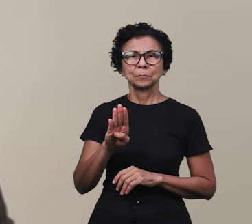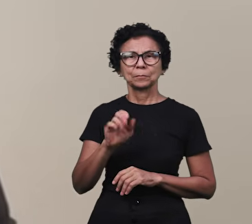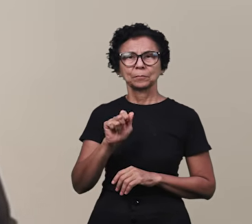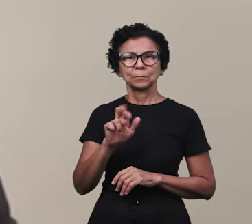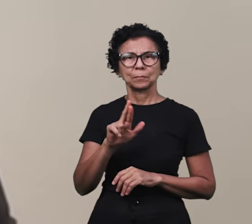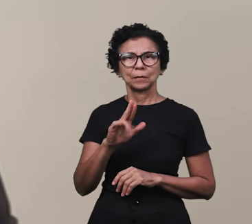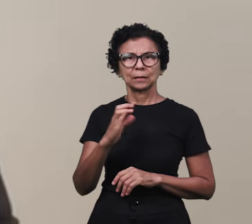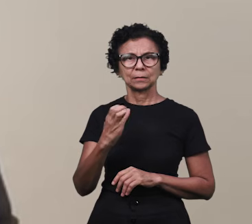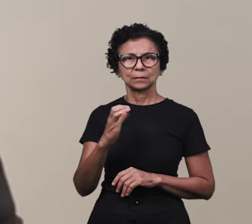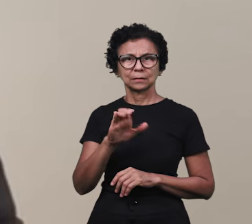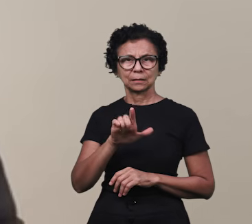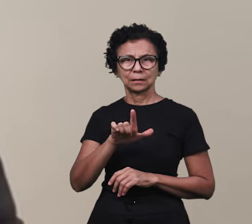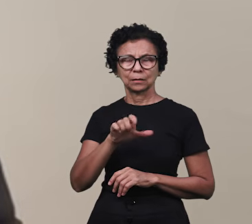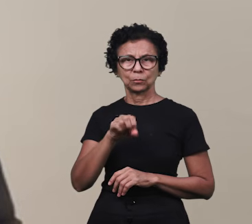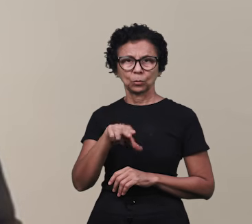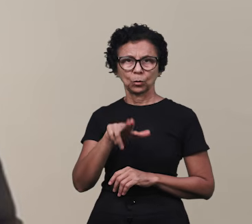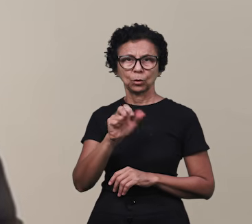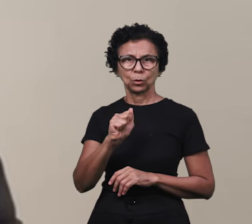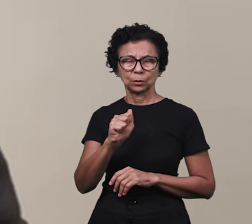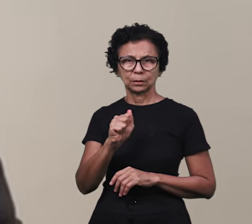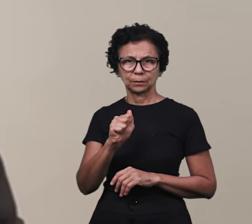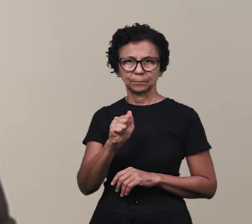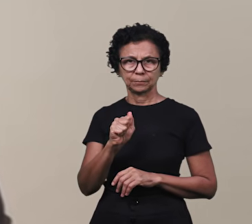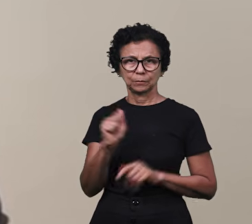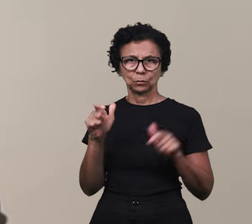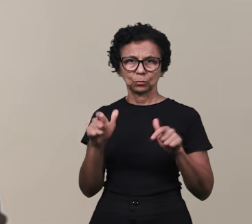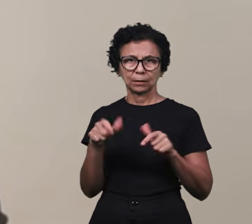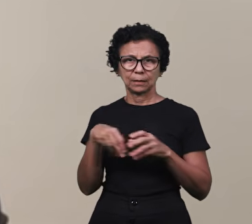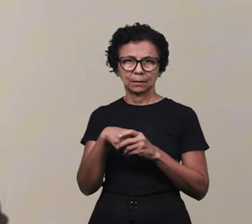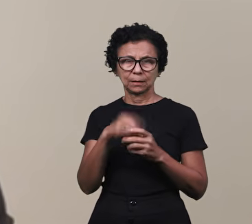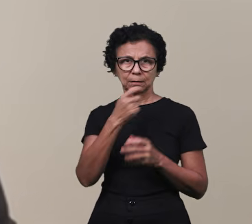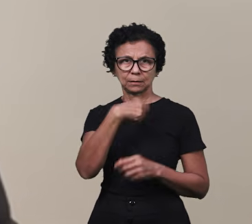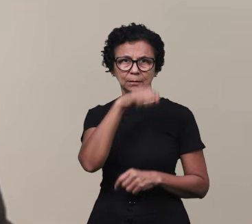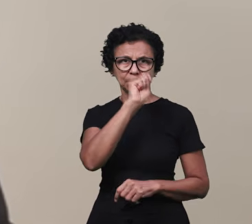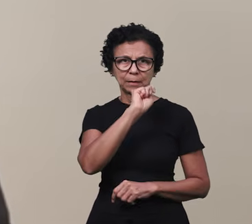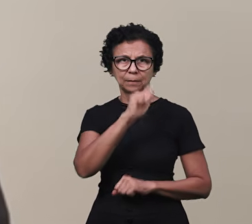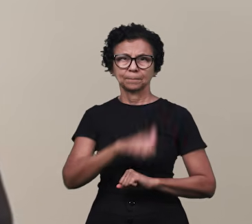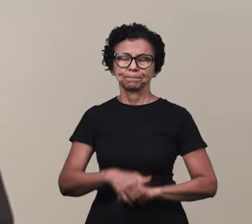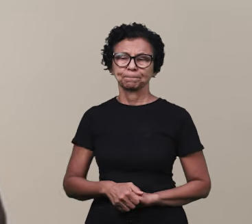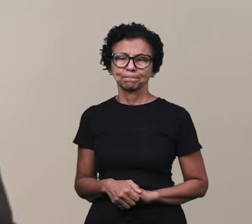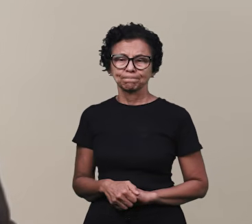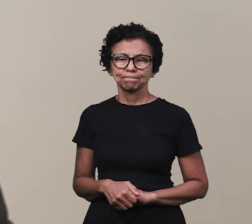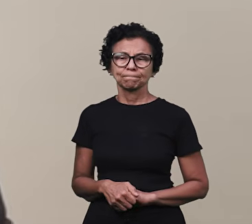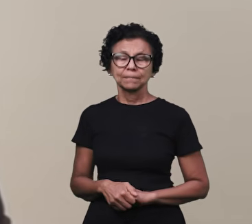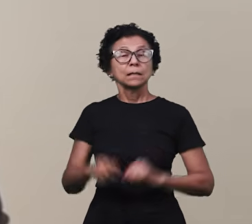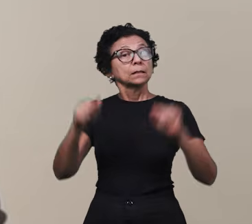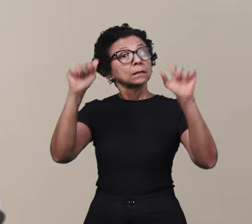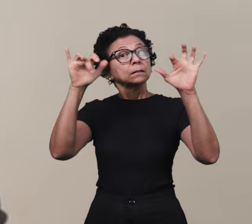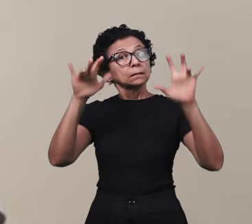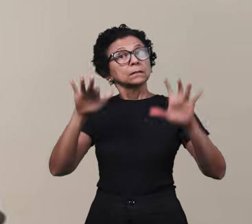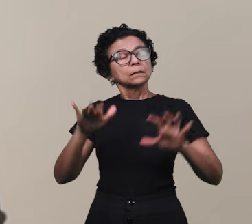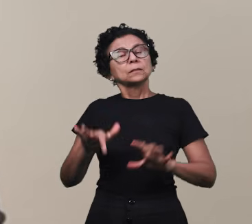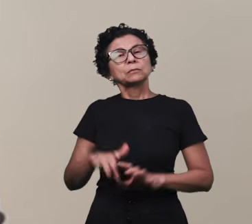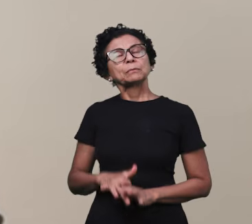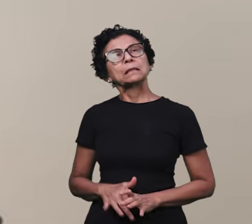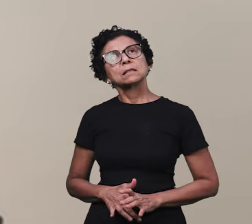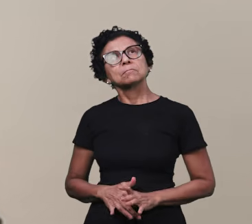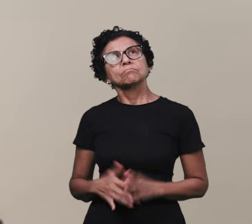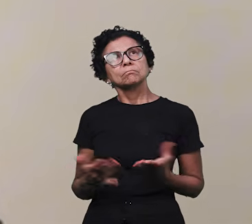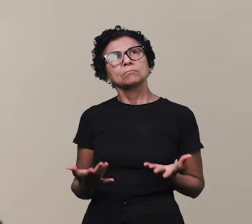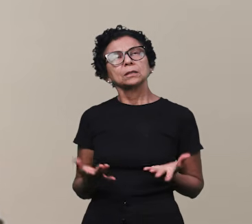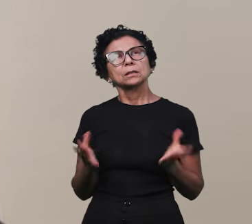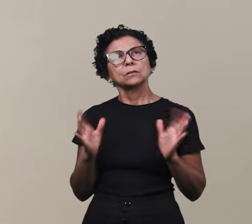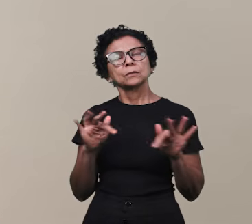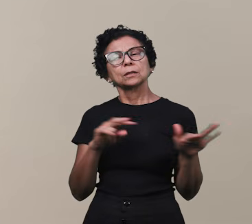Granollers um final de semana de muitas bênçãos. E se pudéssemos resumir, falarmos que